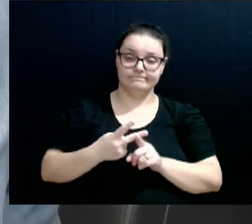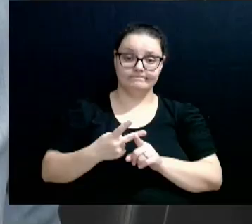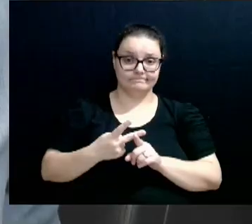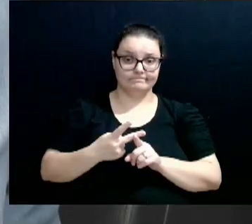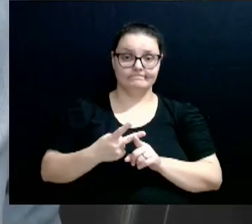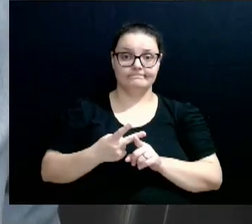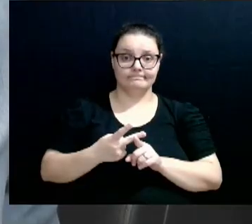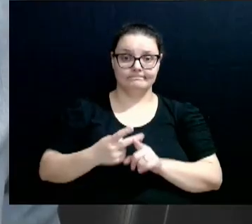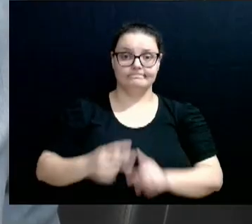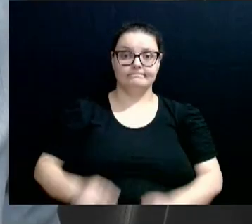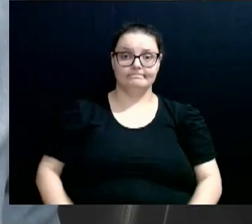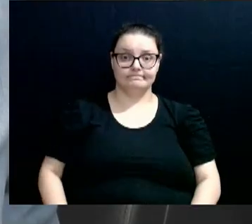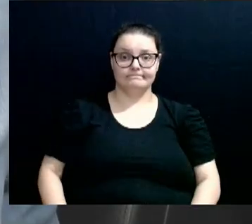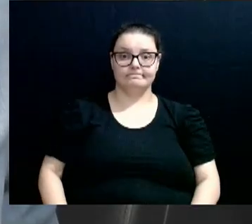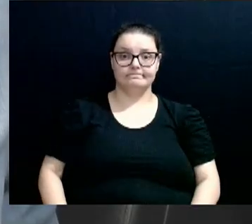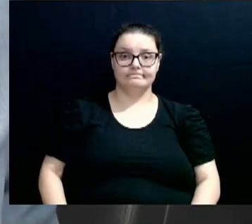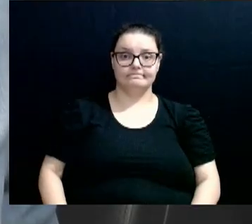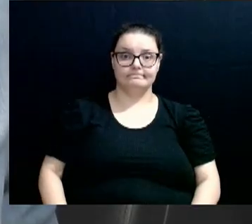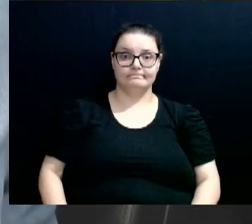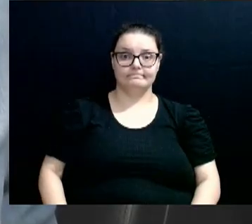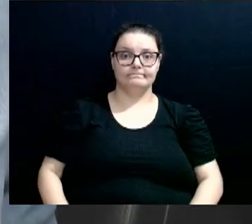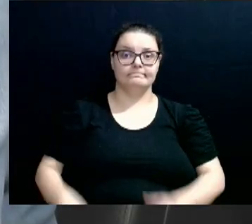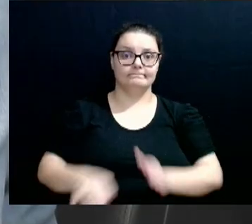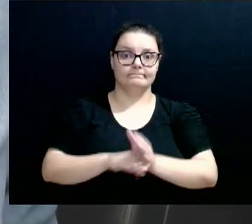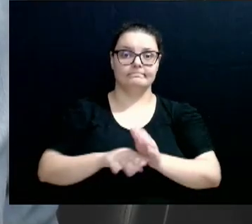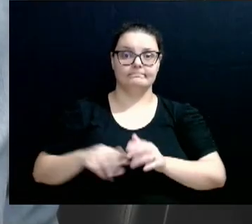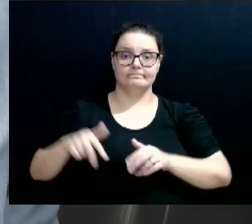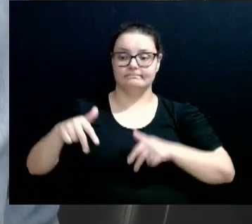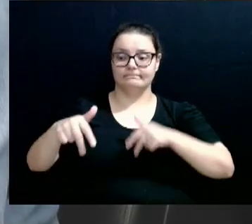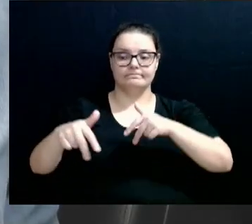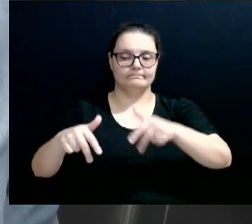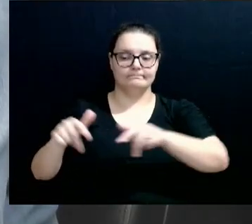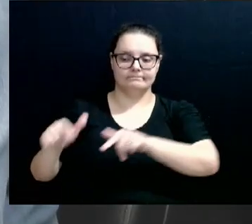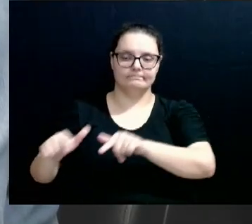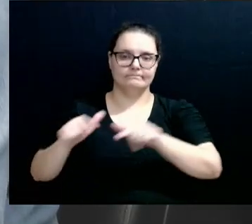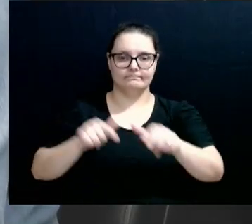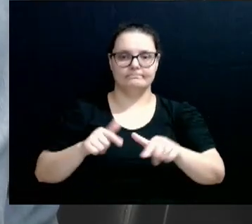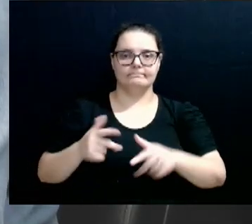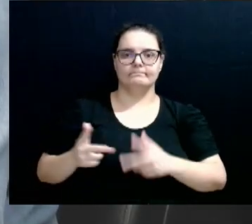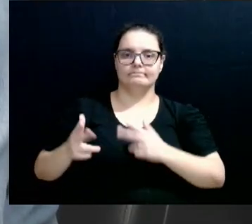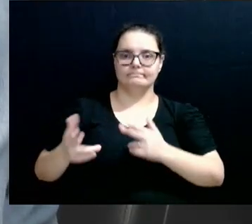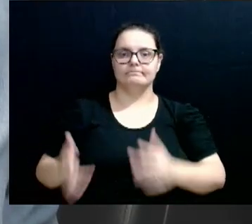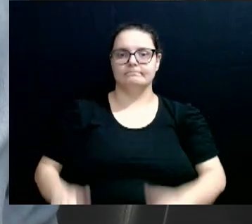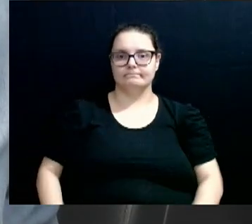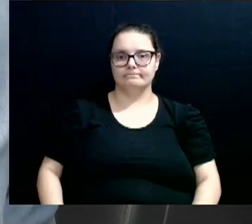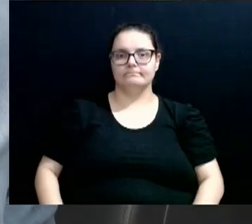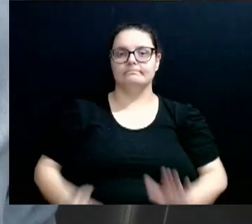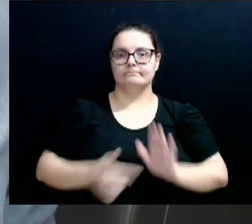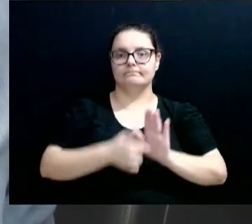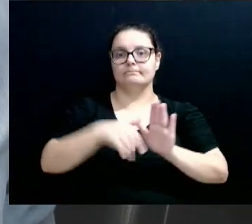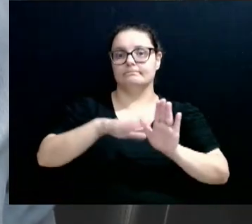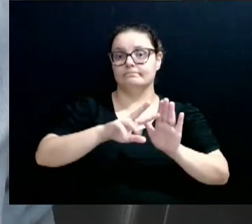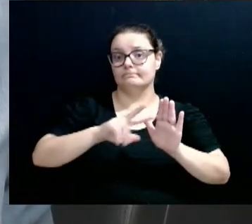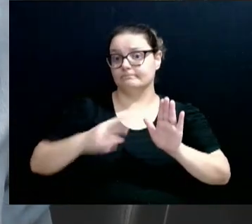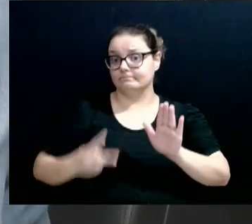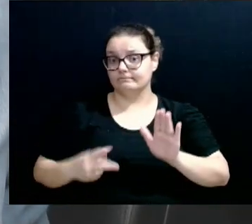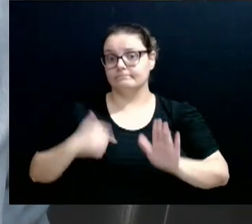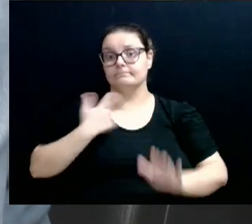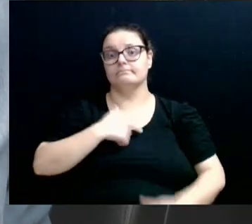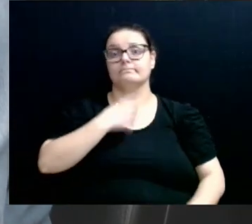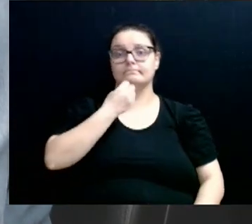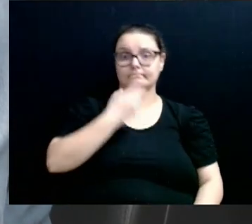para conquistar, para chegar no mesmo lugar, né? A gente tem que mostrar muito mais vezes que a gente é bom, que a gente é